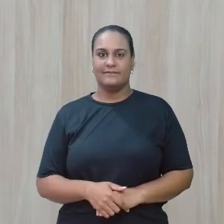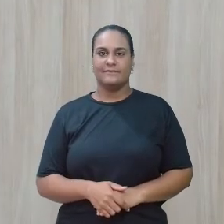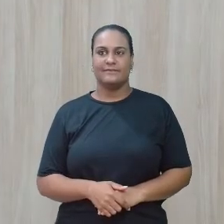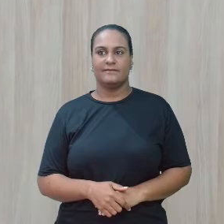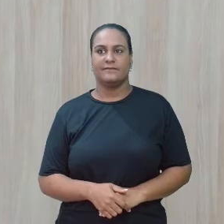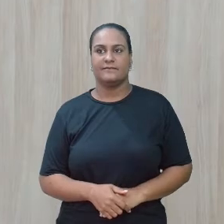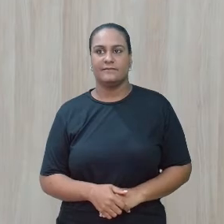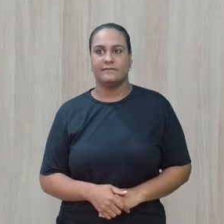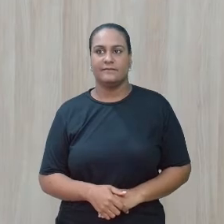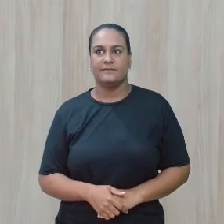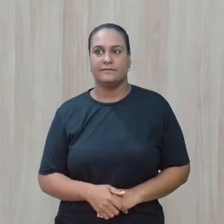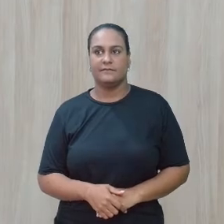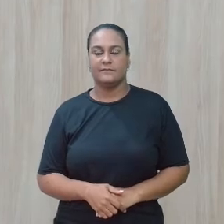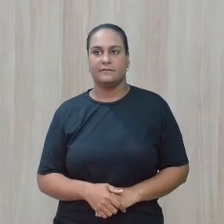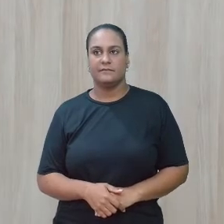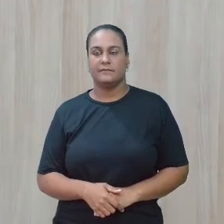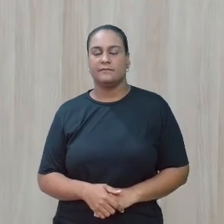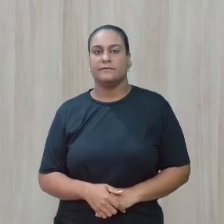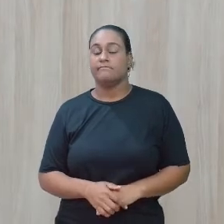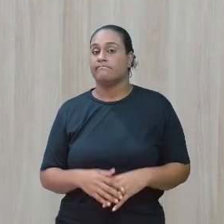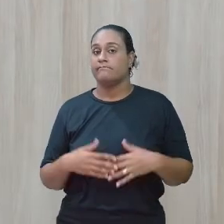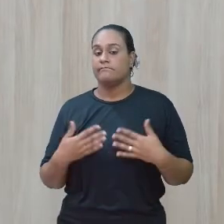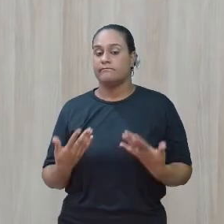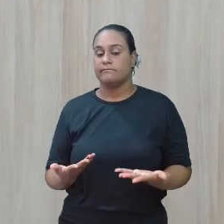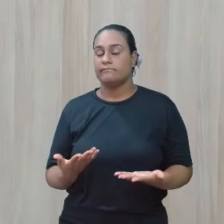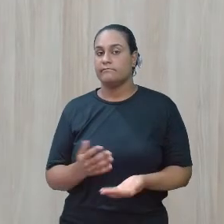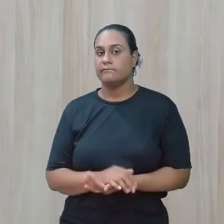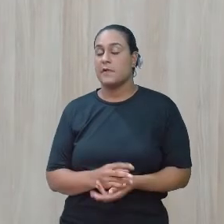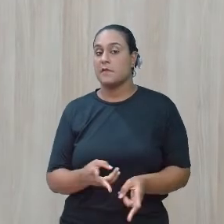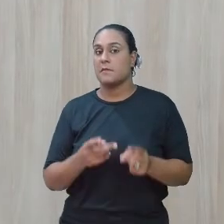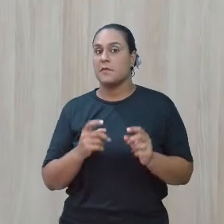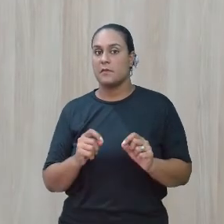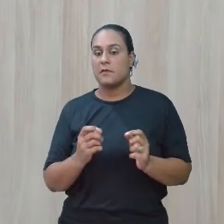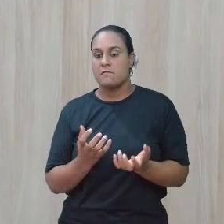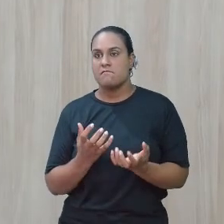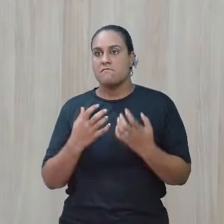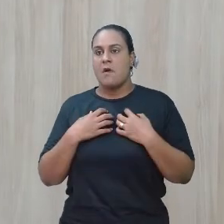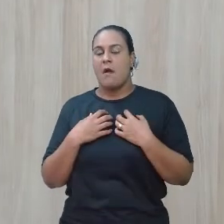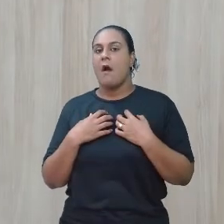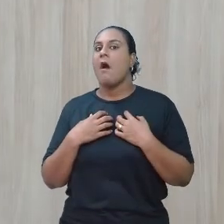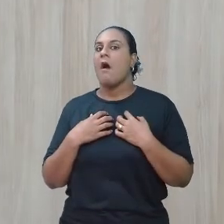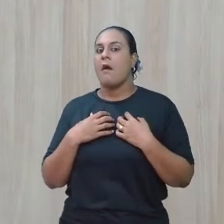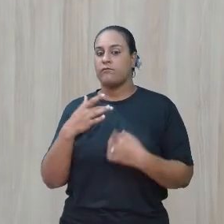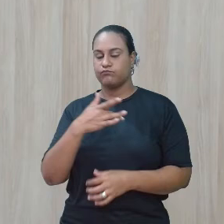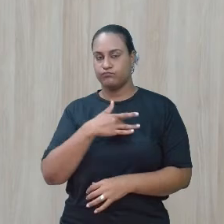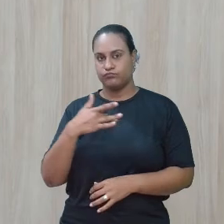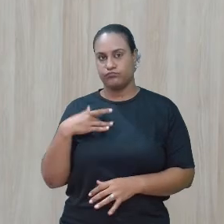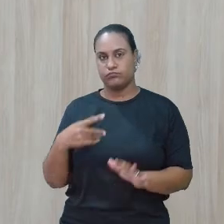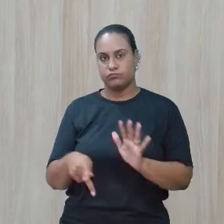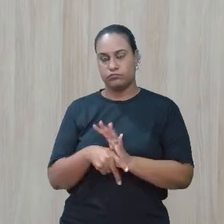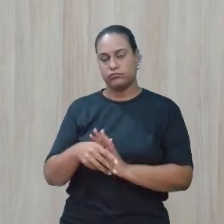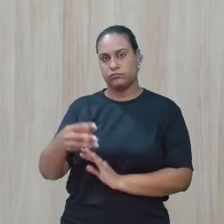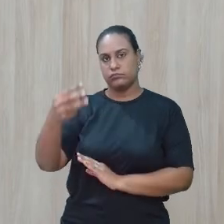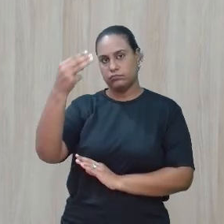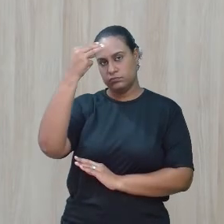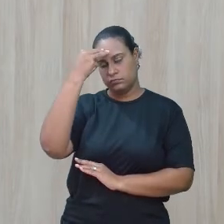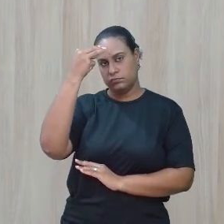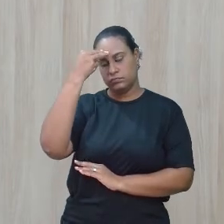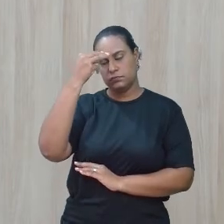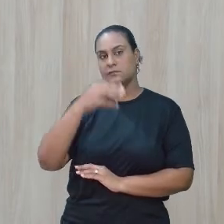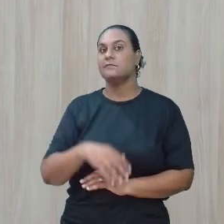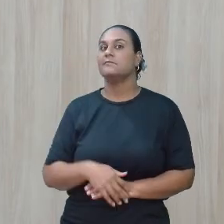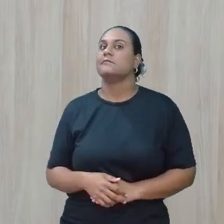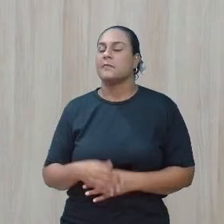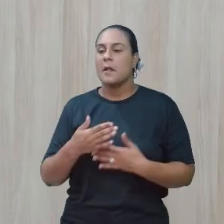vocês. E aí a gente pode ver alguns impactos sobre a saúde mental, a partir do momento